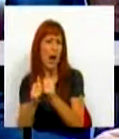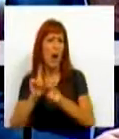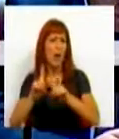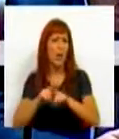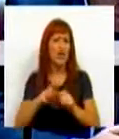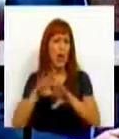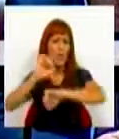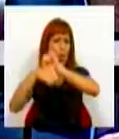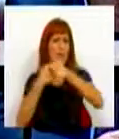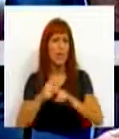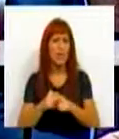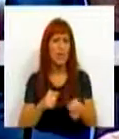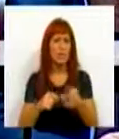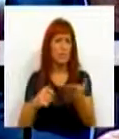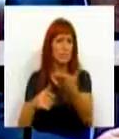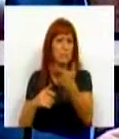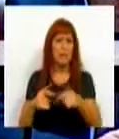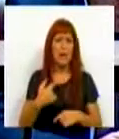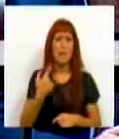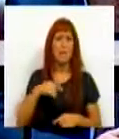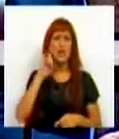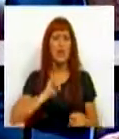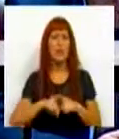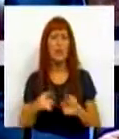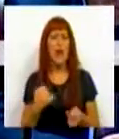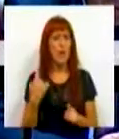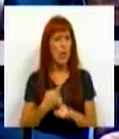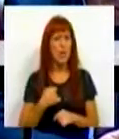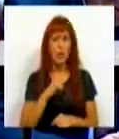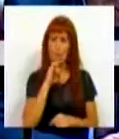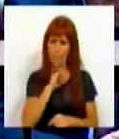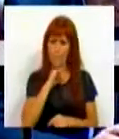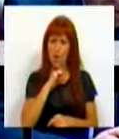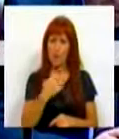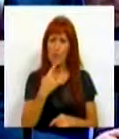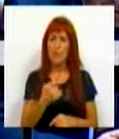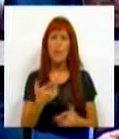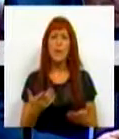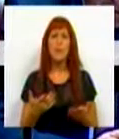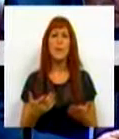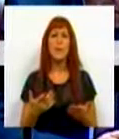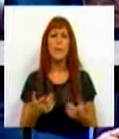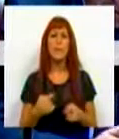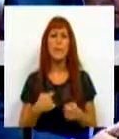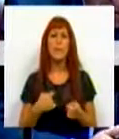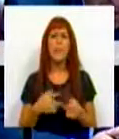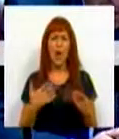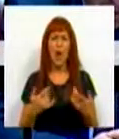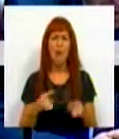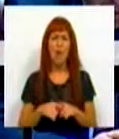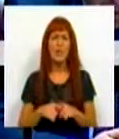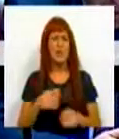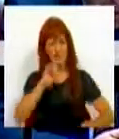procurar colar-se ao movimento do vento. Mas, senhora deputada, há uma coisa que lhe posso dizer, e retribuindo já